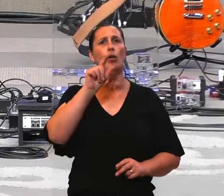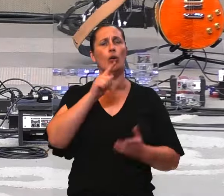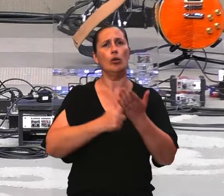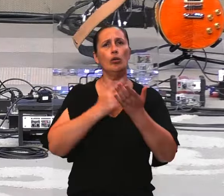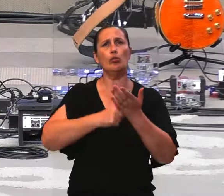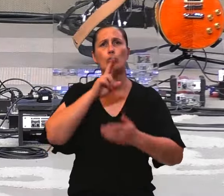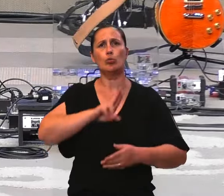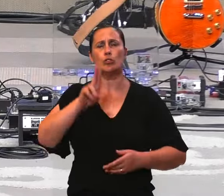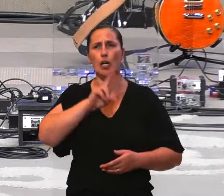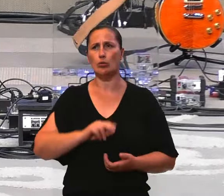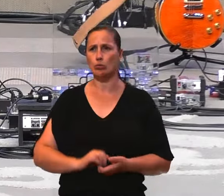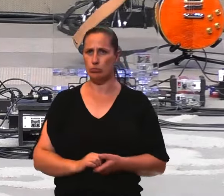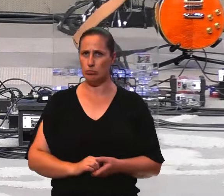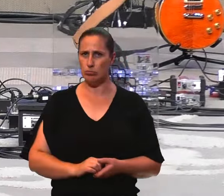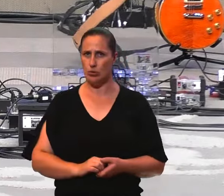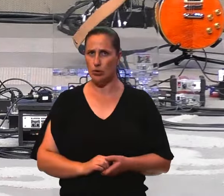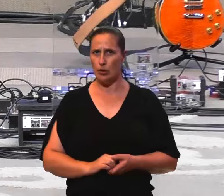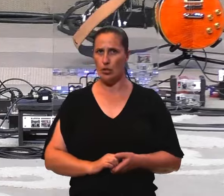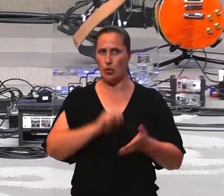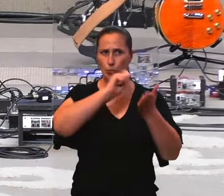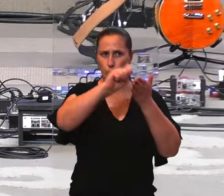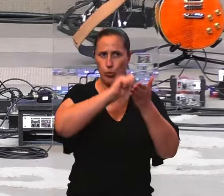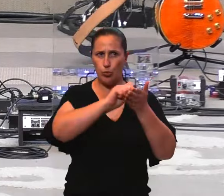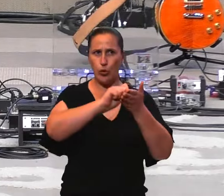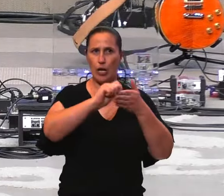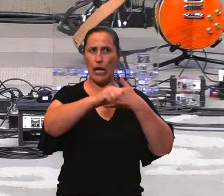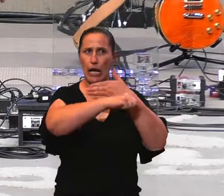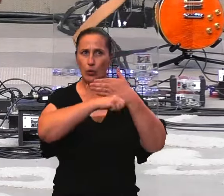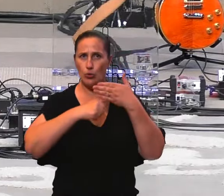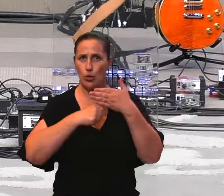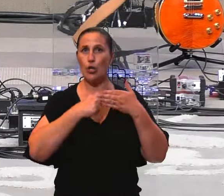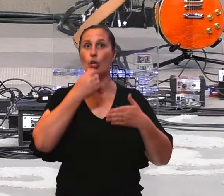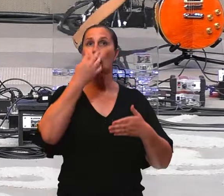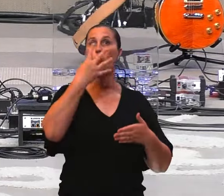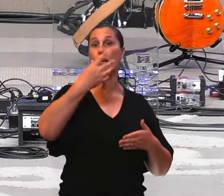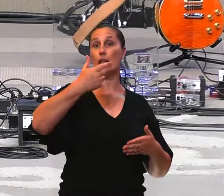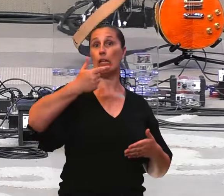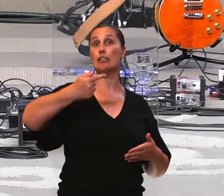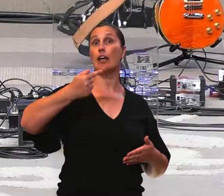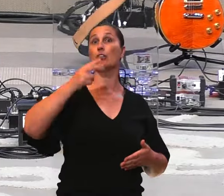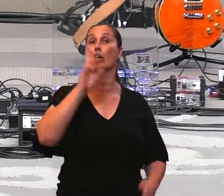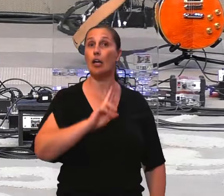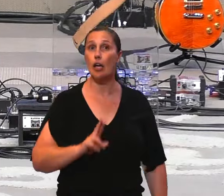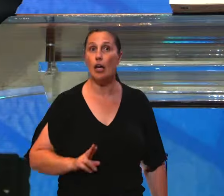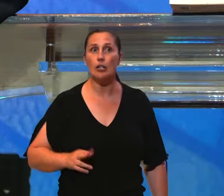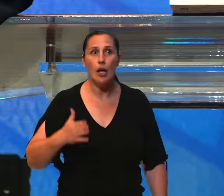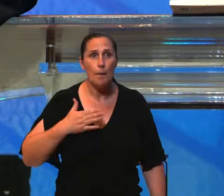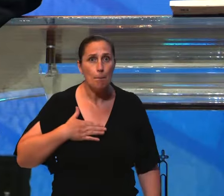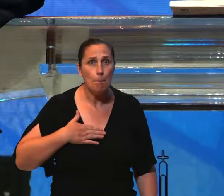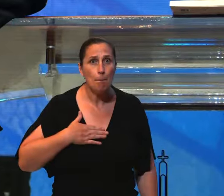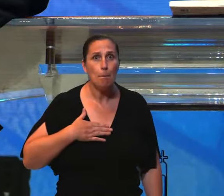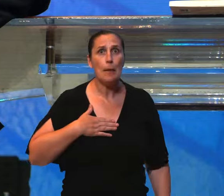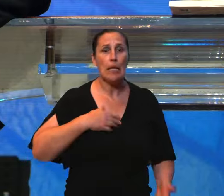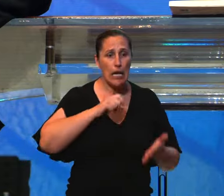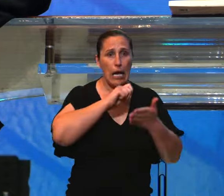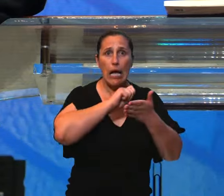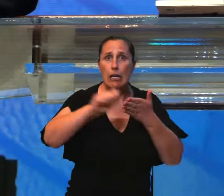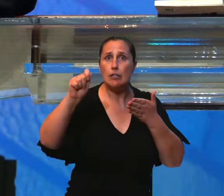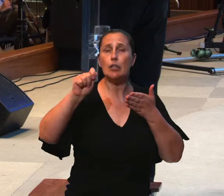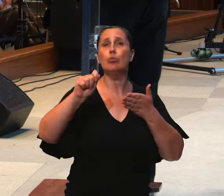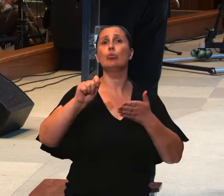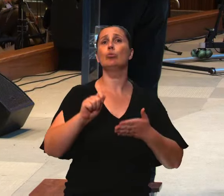lá em casa usado autografado pelo autor 47 mano minha assinatura vale R 5